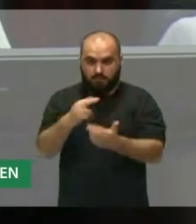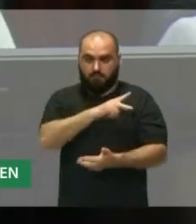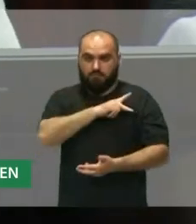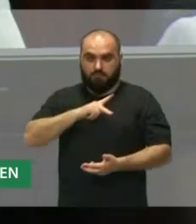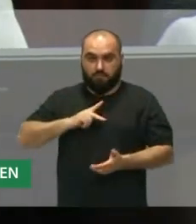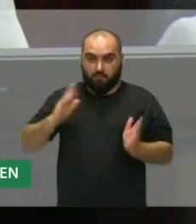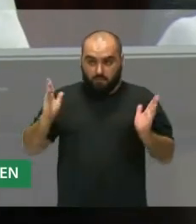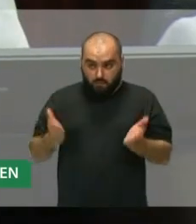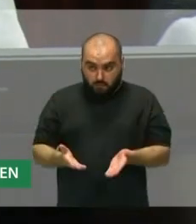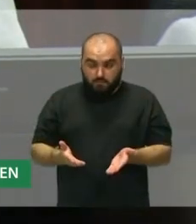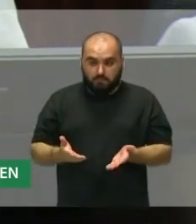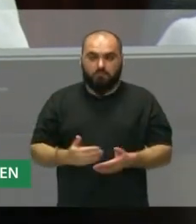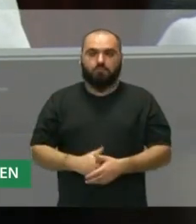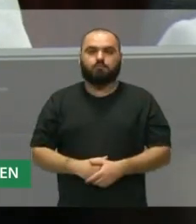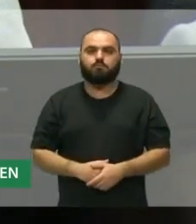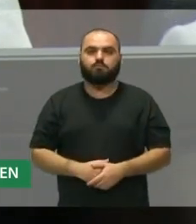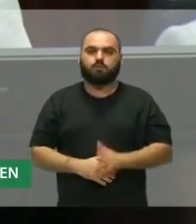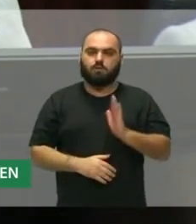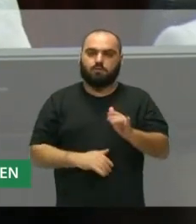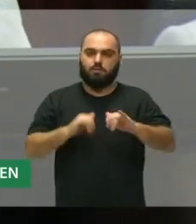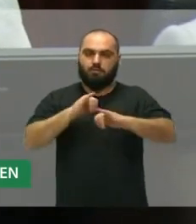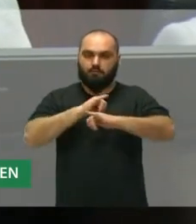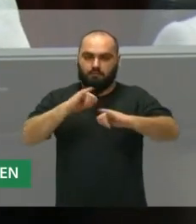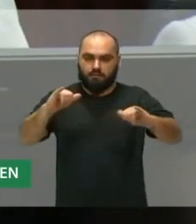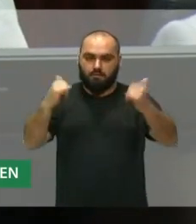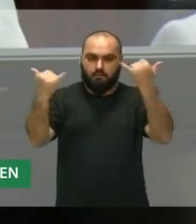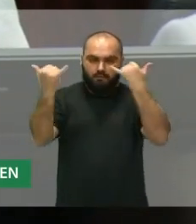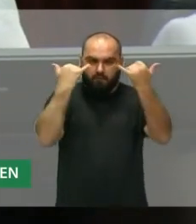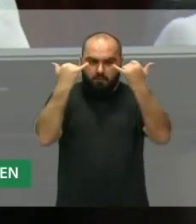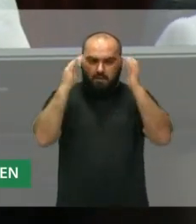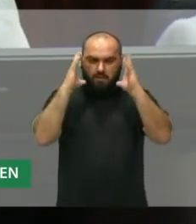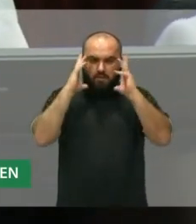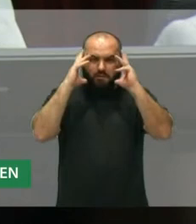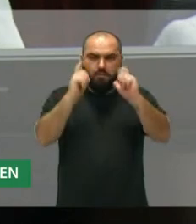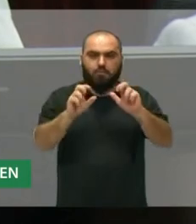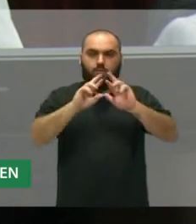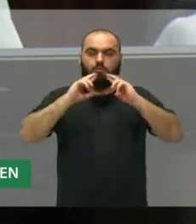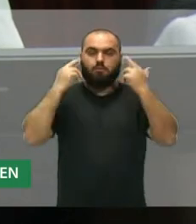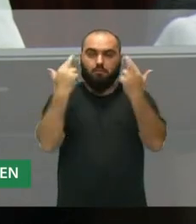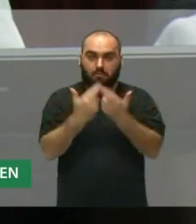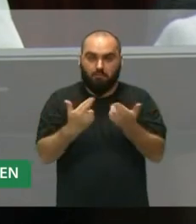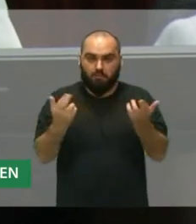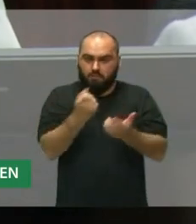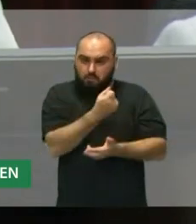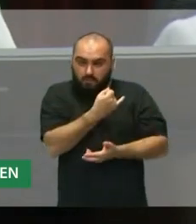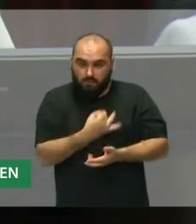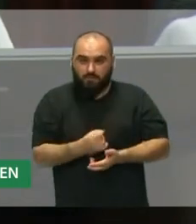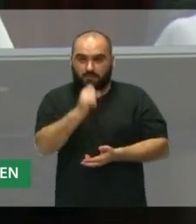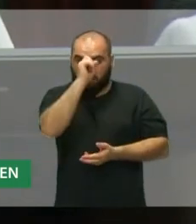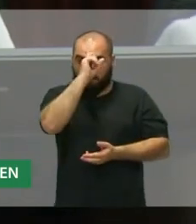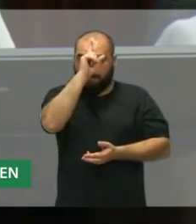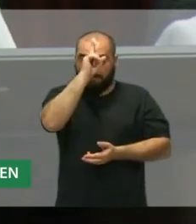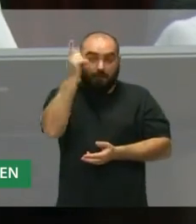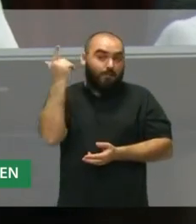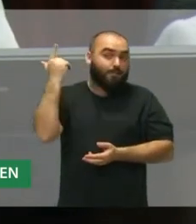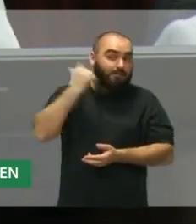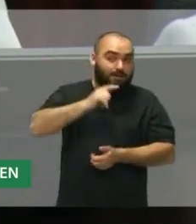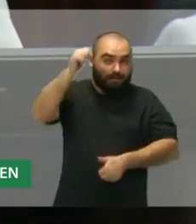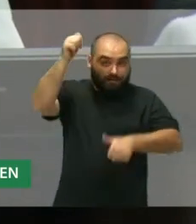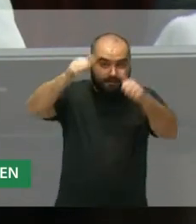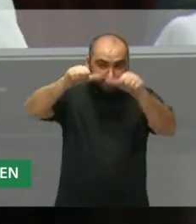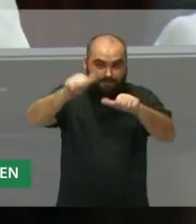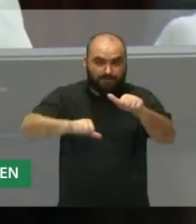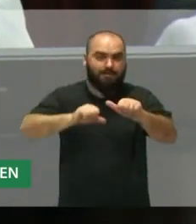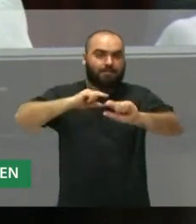hoje. Repetindo, né, os dados todos da audiência pública, os números do hospital, para que a gente possa analisar depois com